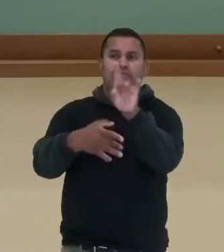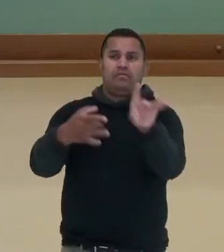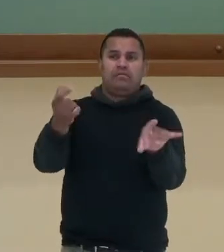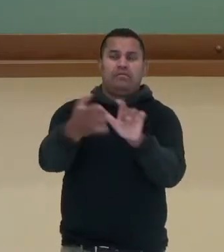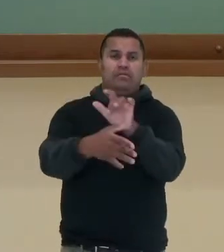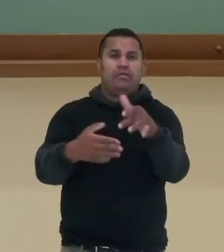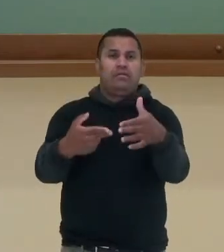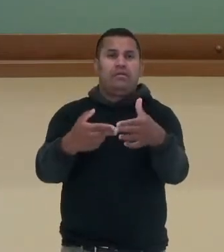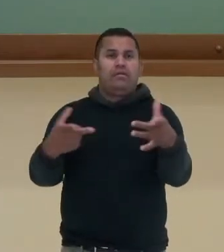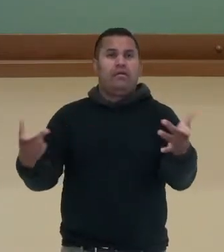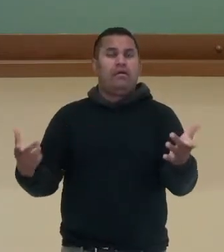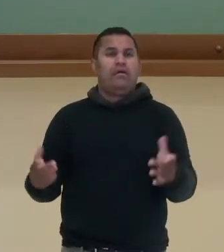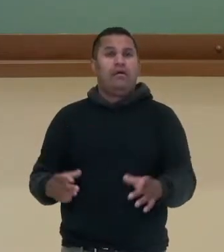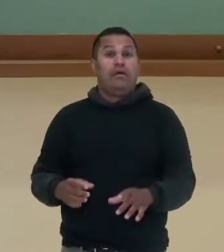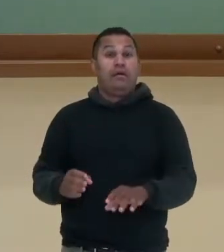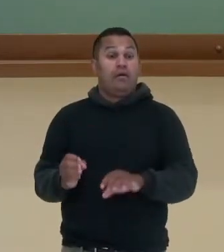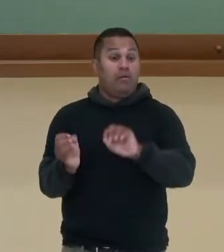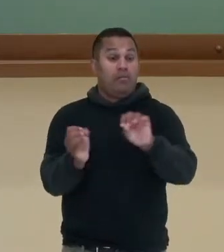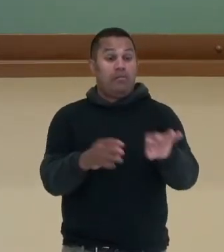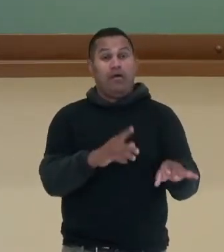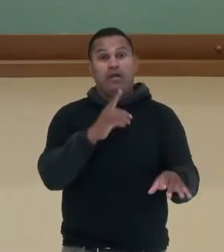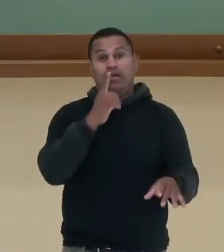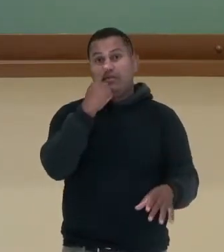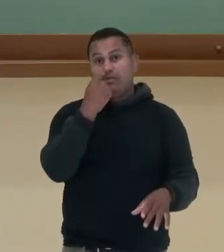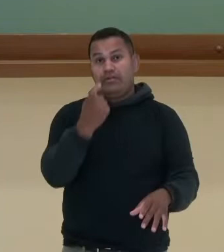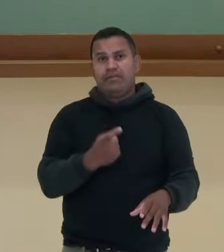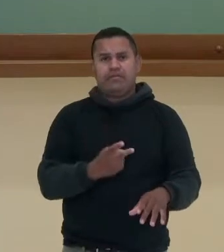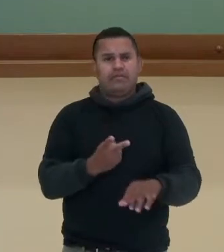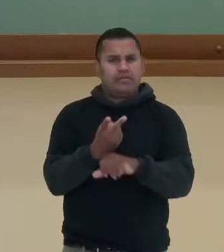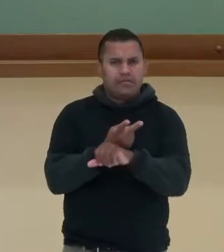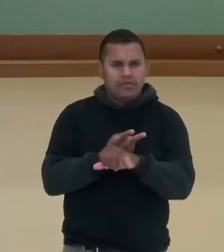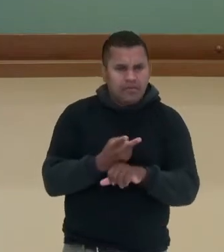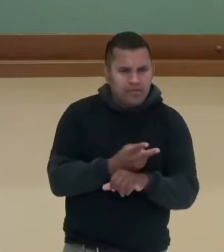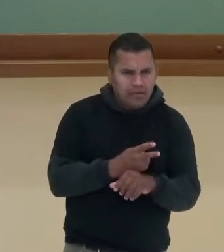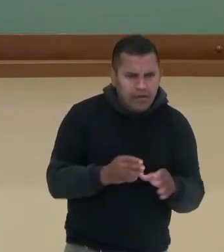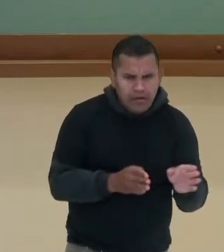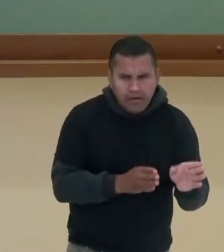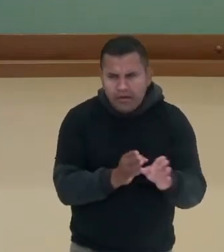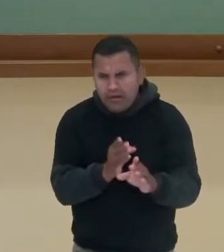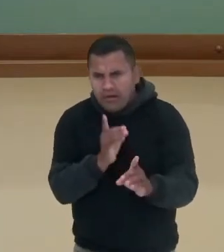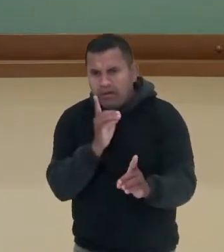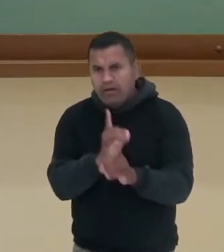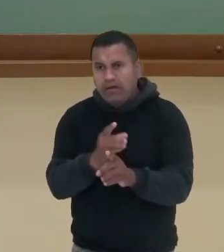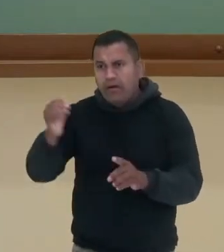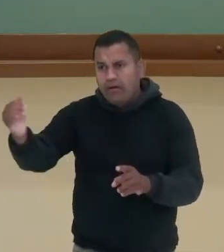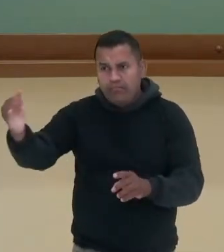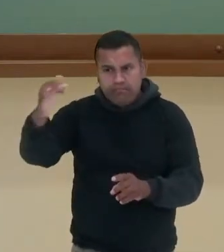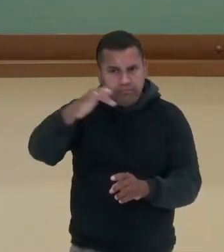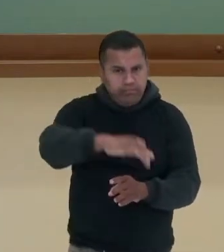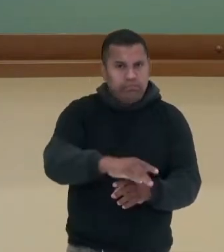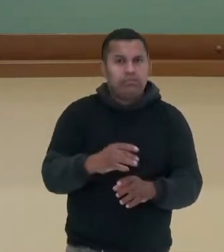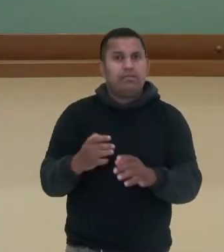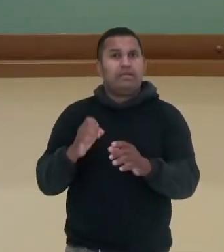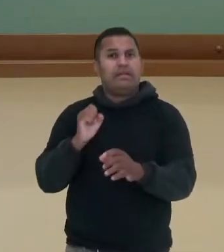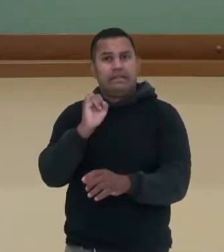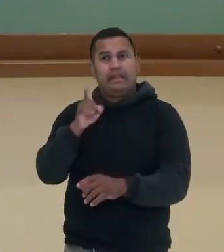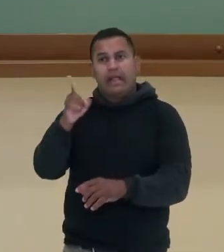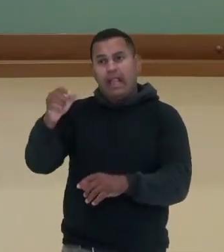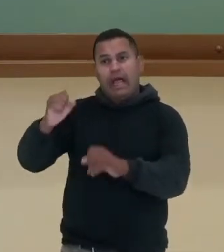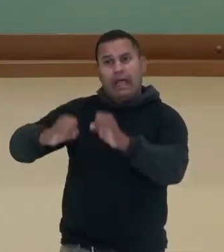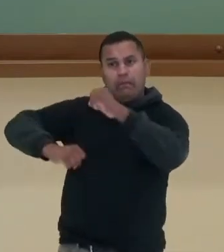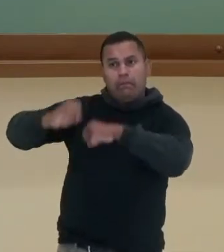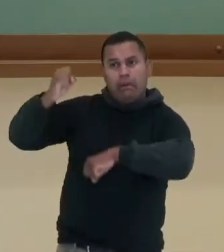sendo lançados na água, vai observar de onde está vindo essa sujeira, vai ver se é lá da fábrica, E aí vem a obtenção